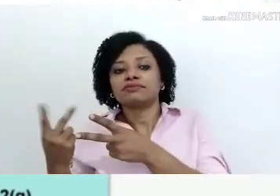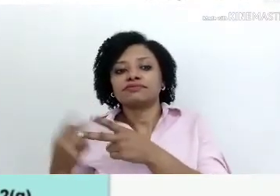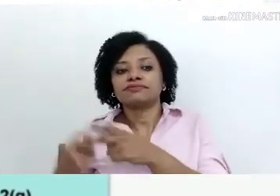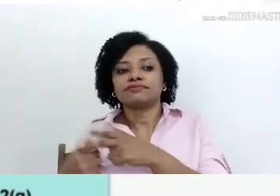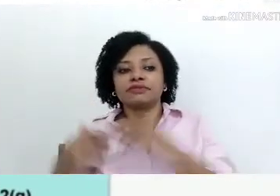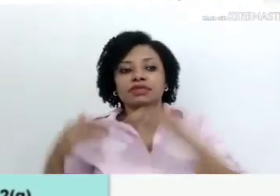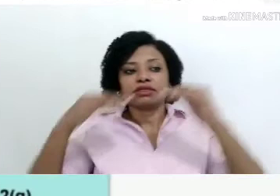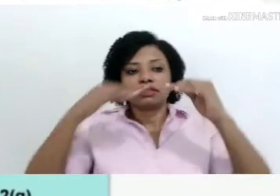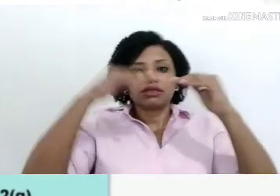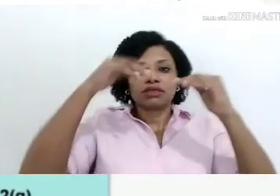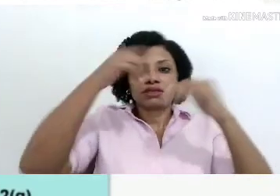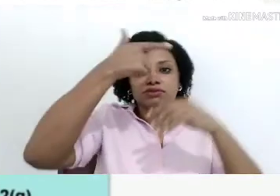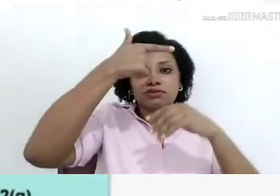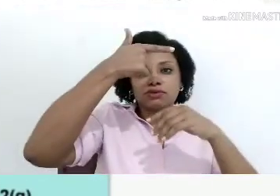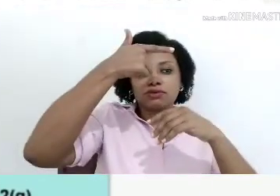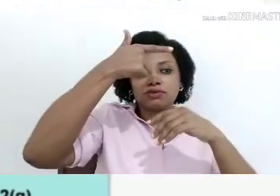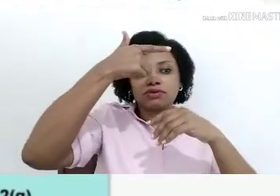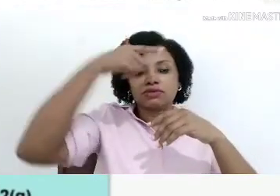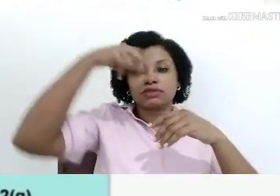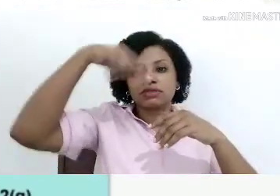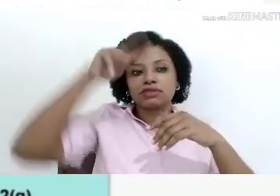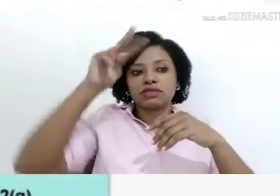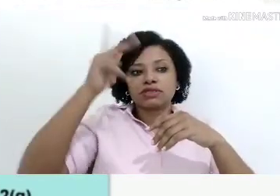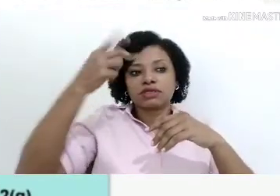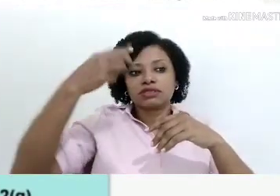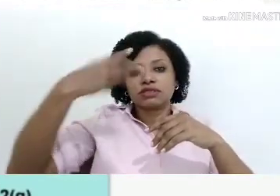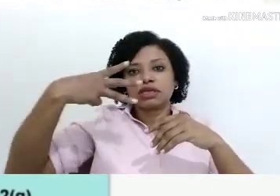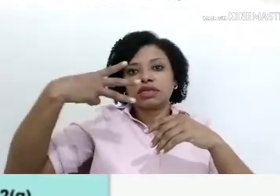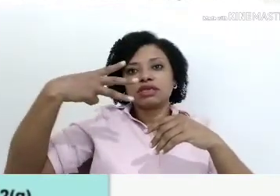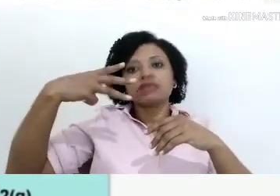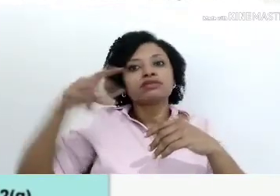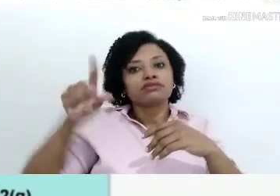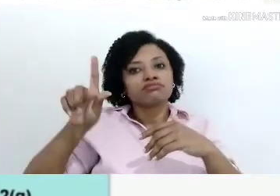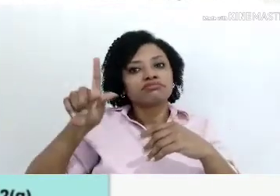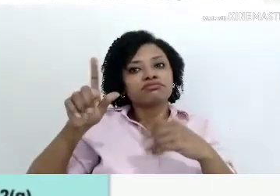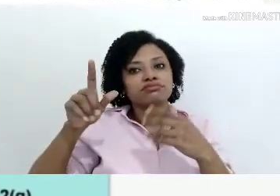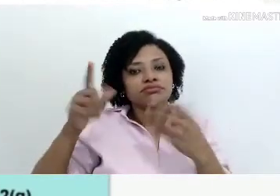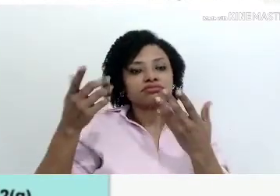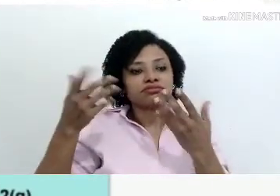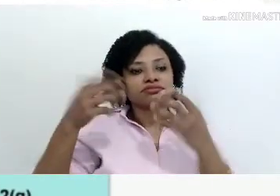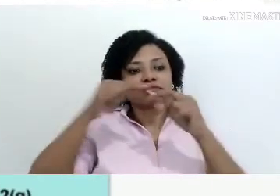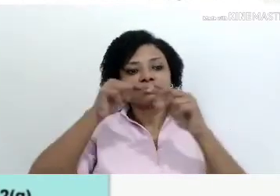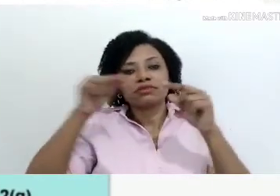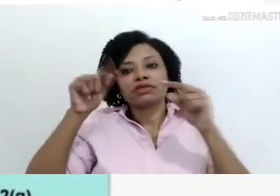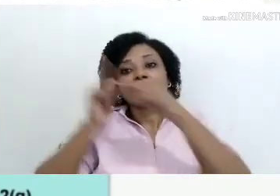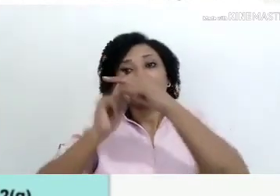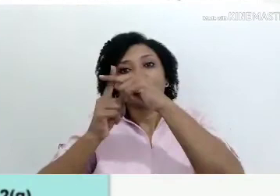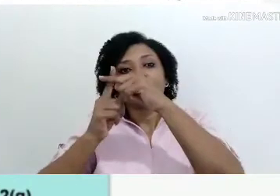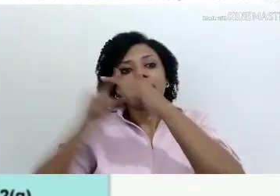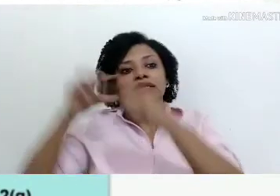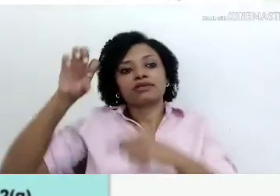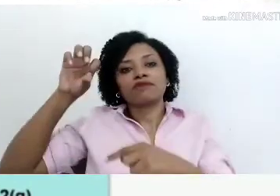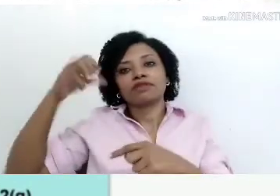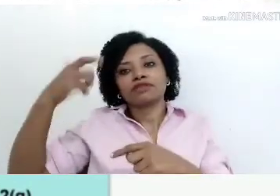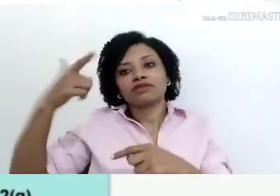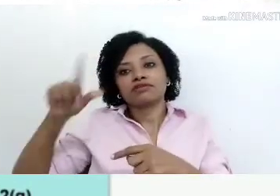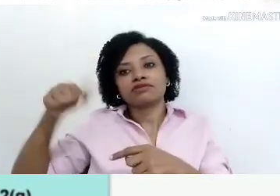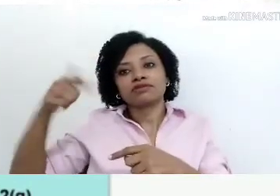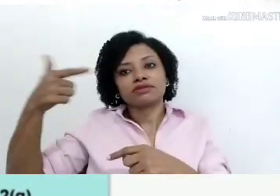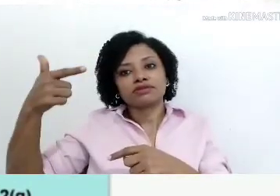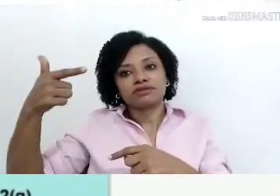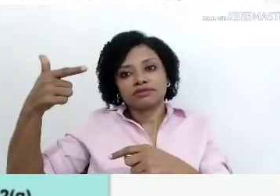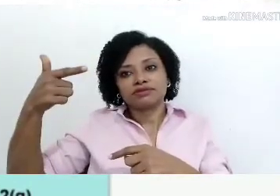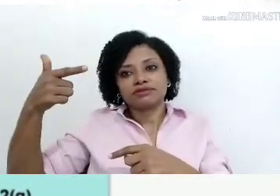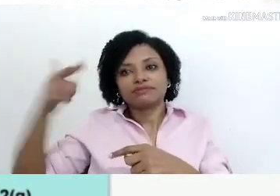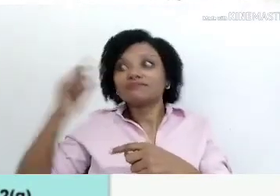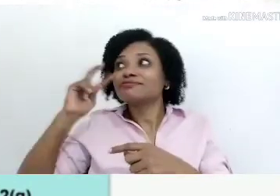aqui 2NH3, 2 mols de amônia gasoso, mais 92,2 kJ. Pode